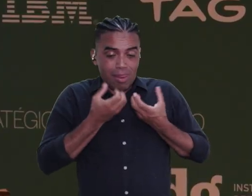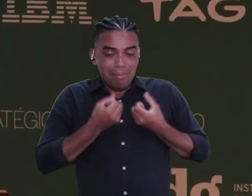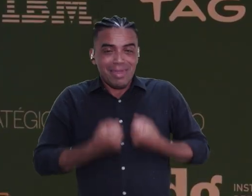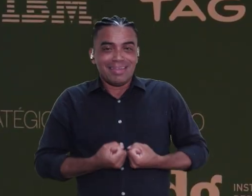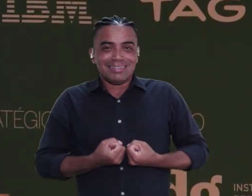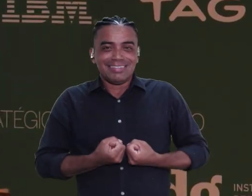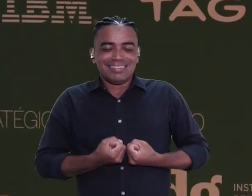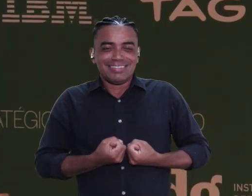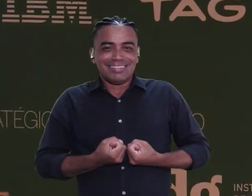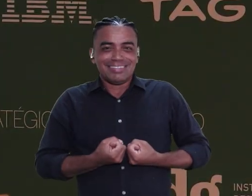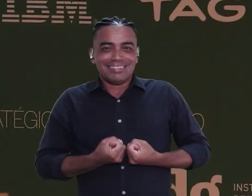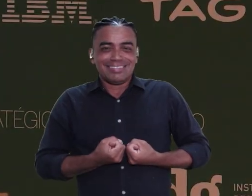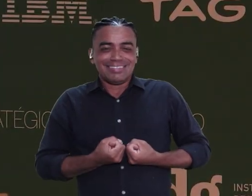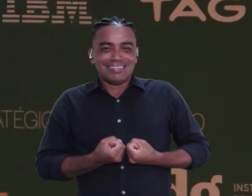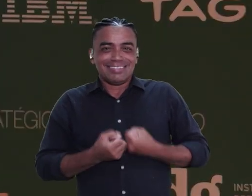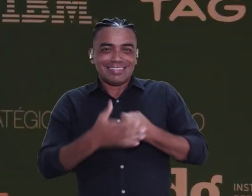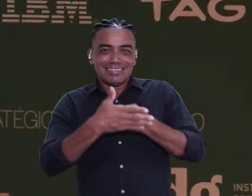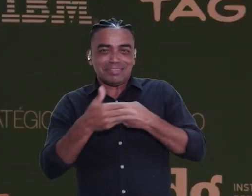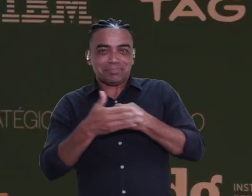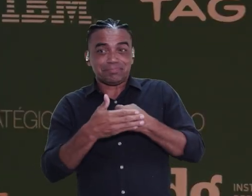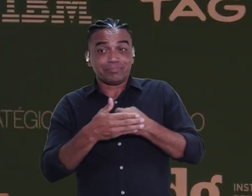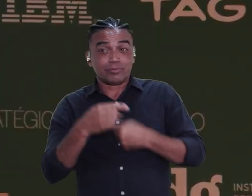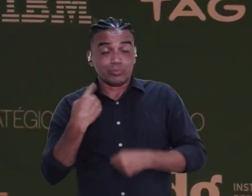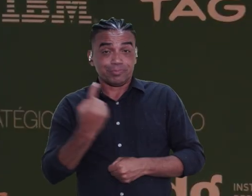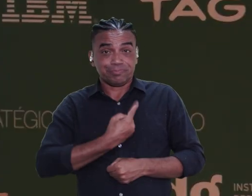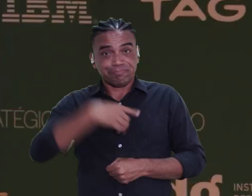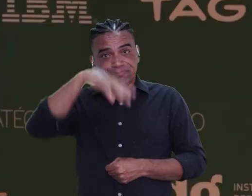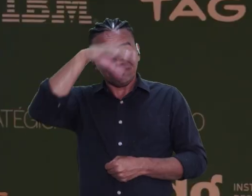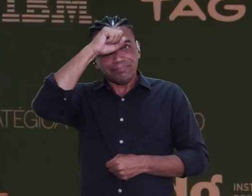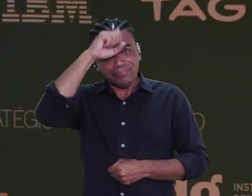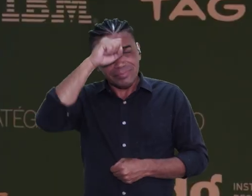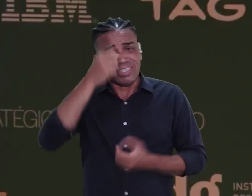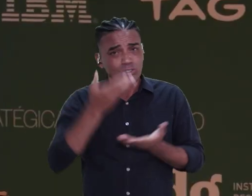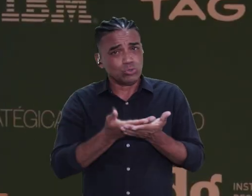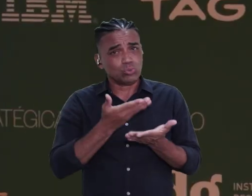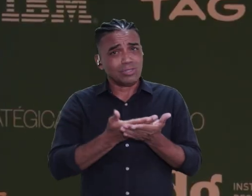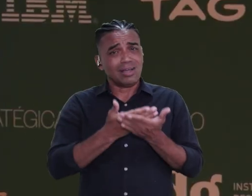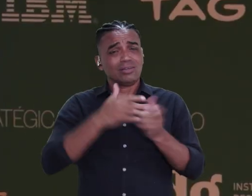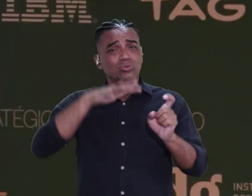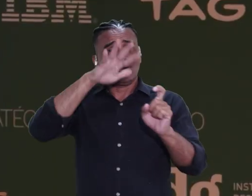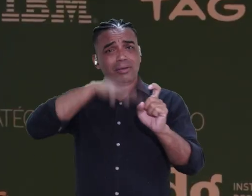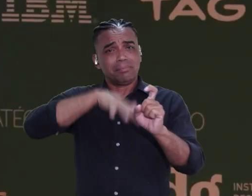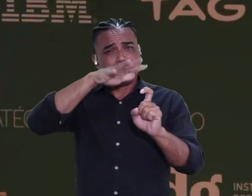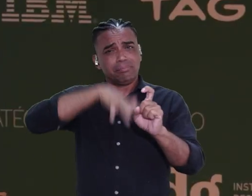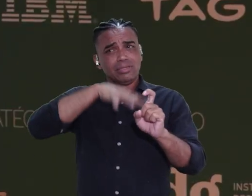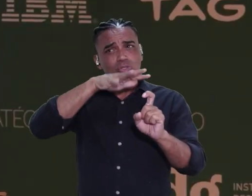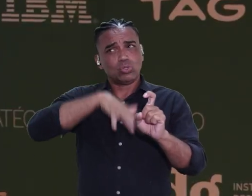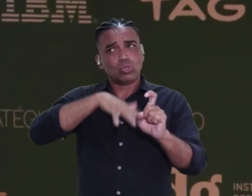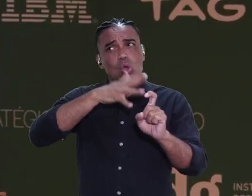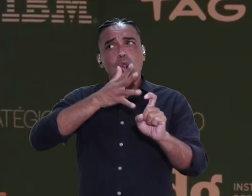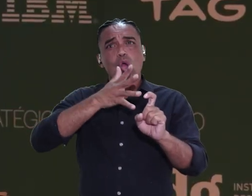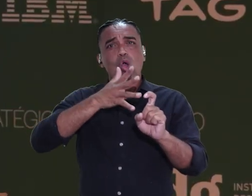acolhimento. Então, a gente aprende, né, estudando mitologia